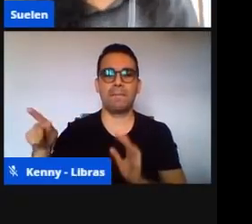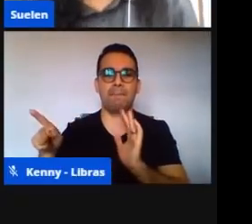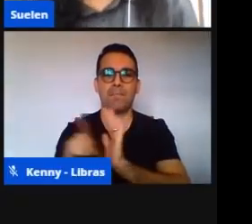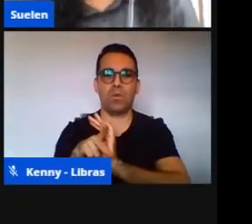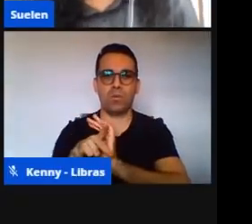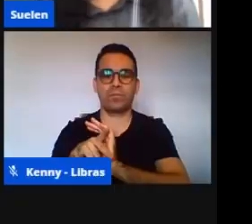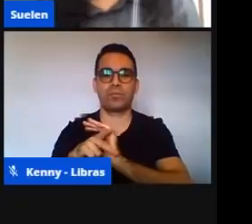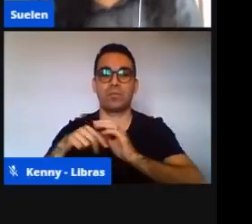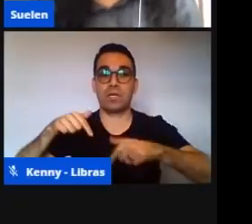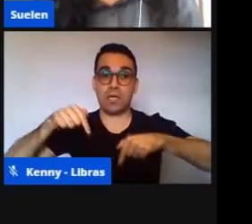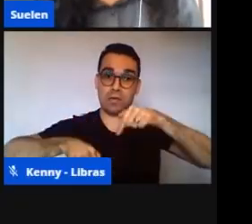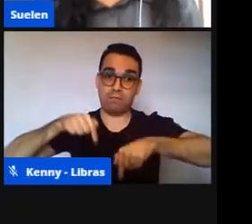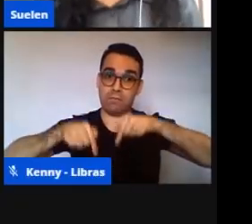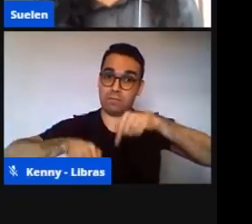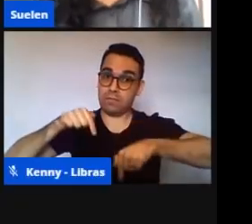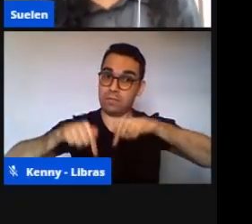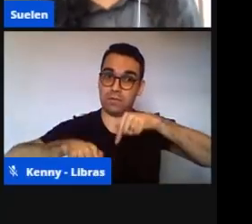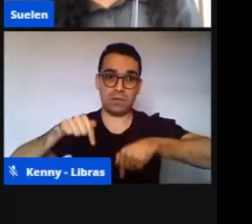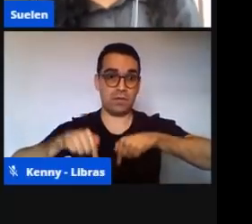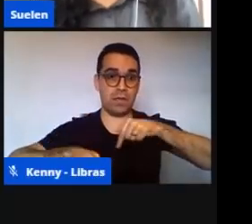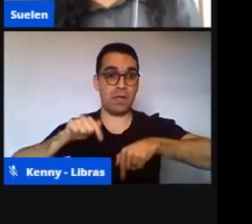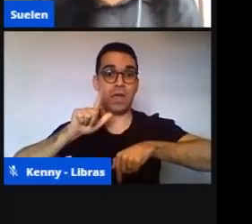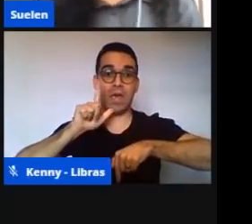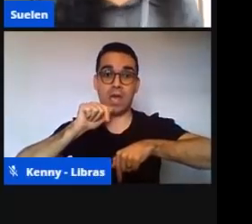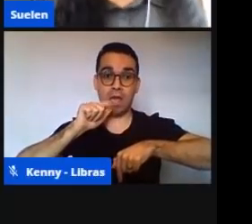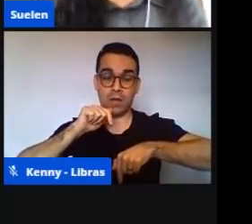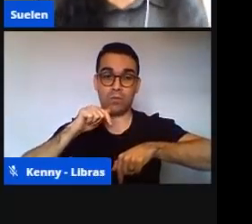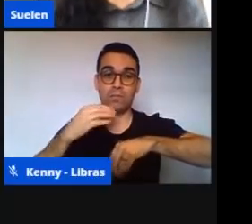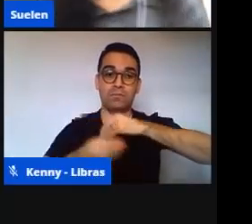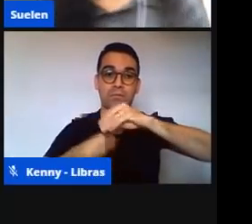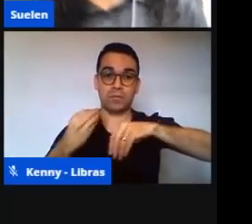15 a 20 minutos, e depois disso enxaguar.